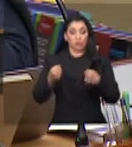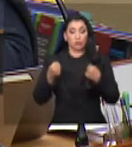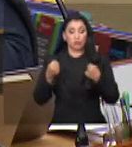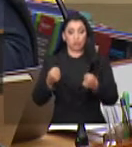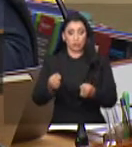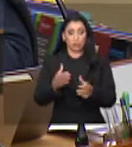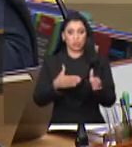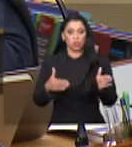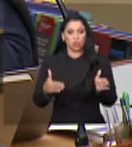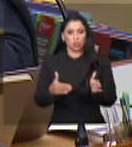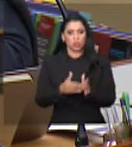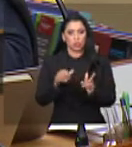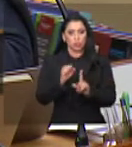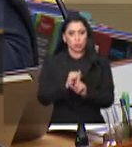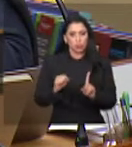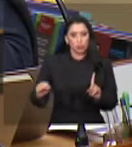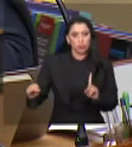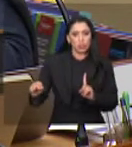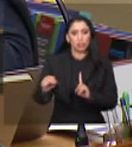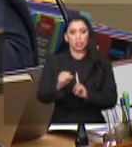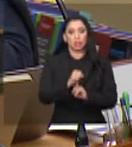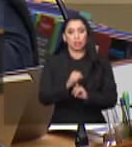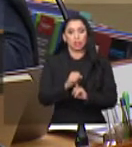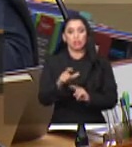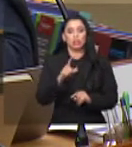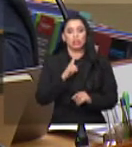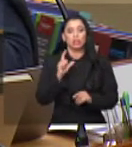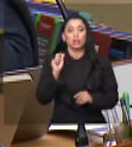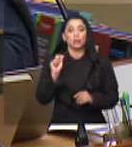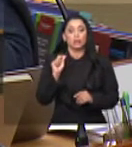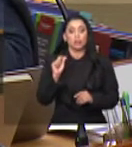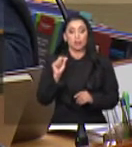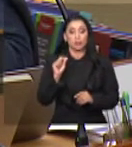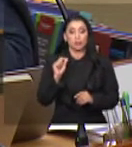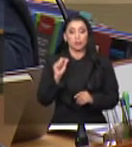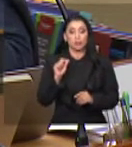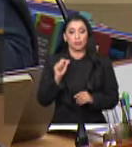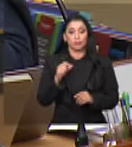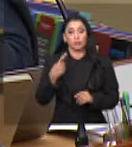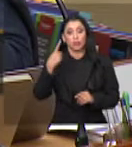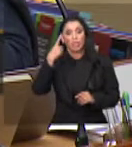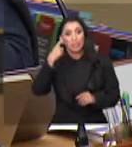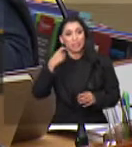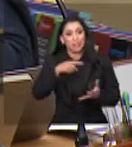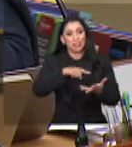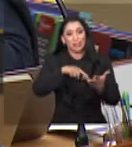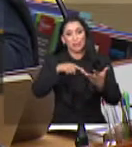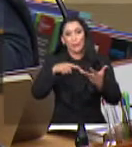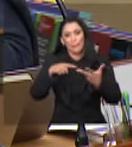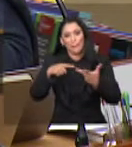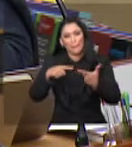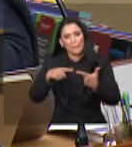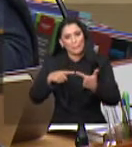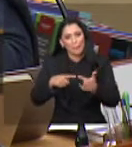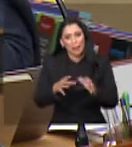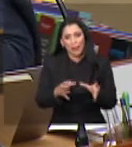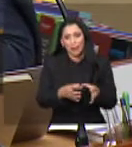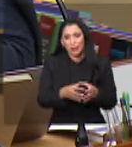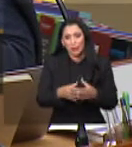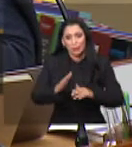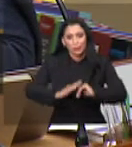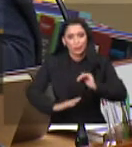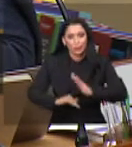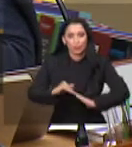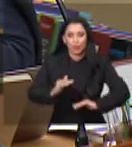de toda a sociedade patrocina interesse interesses de diversas categorias profissionais